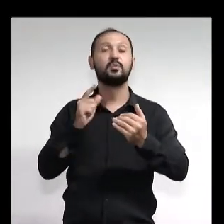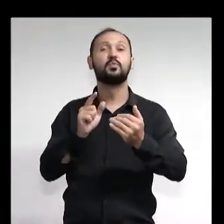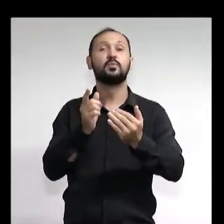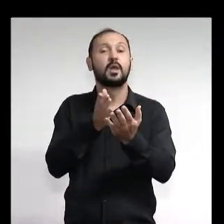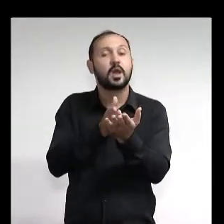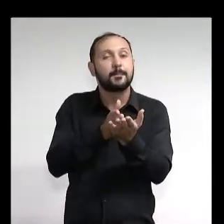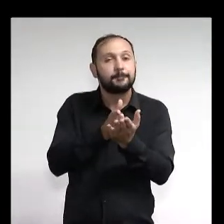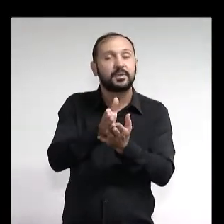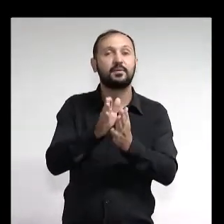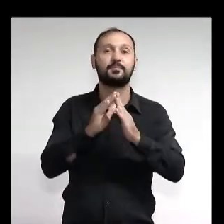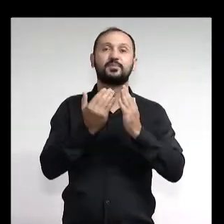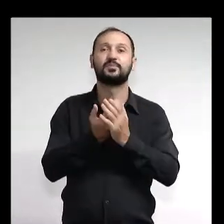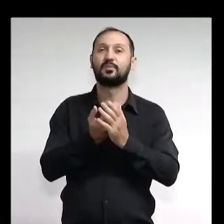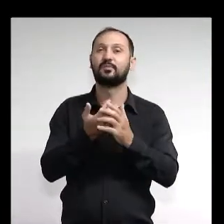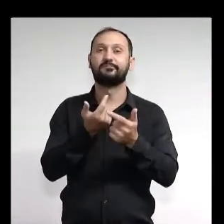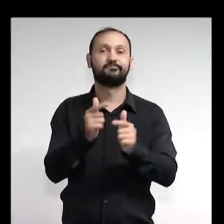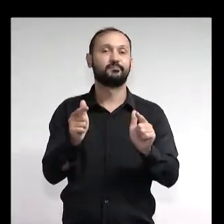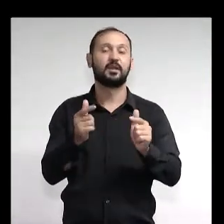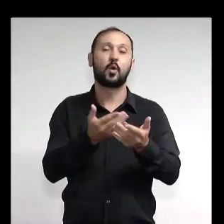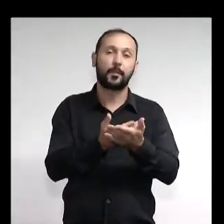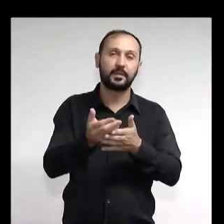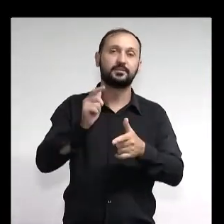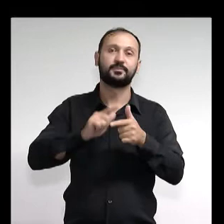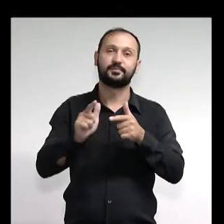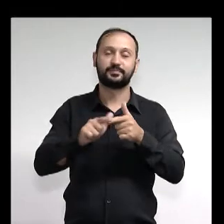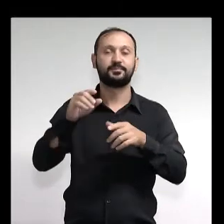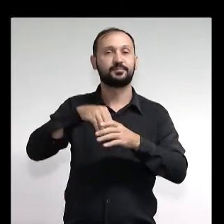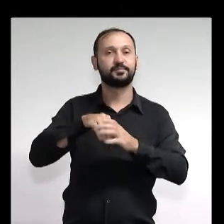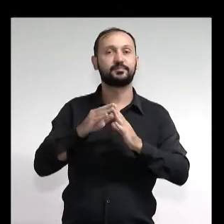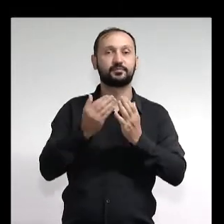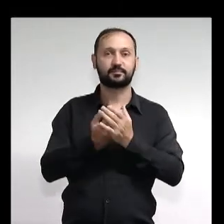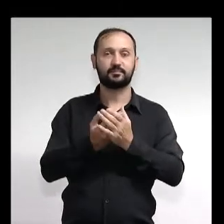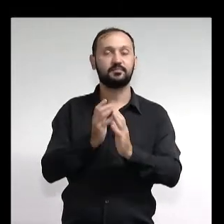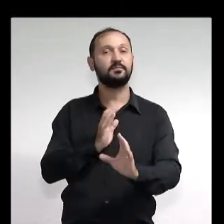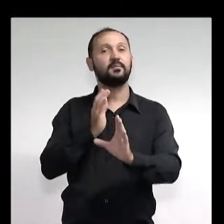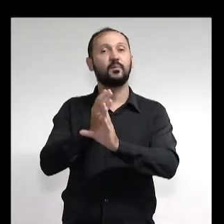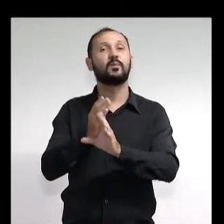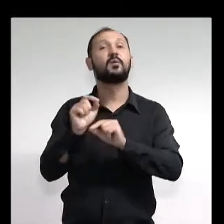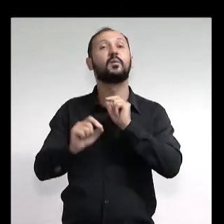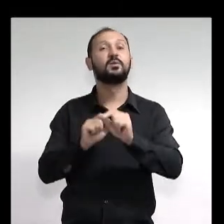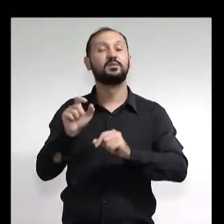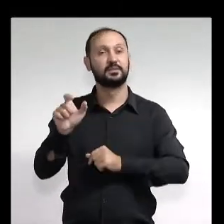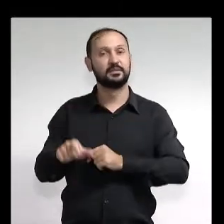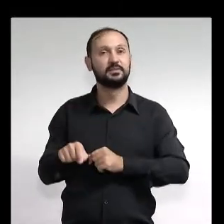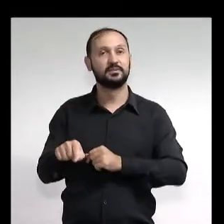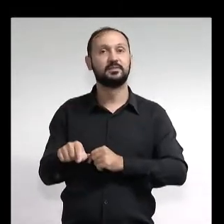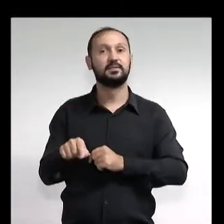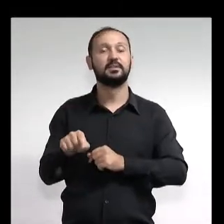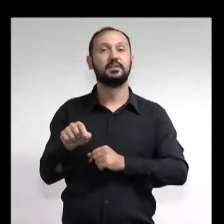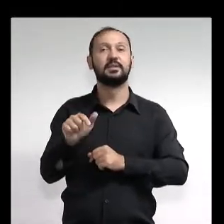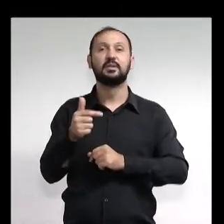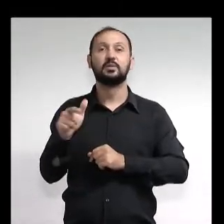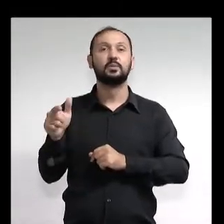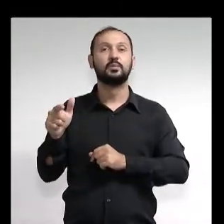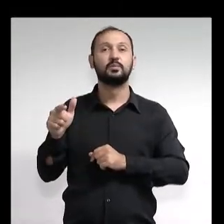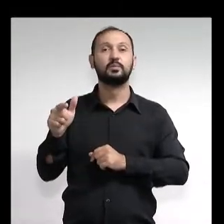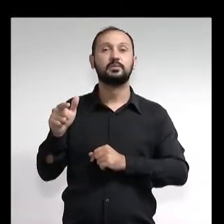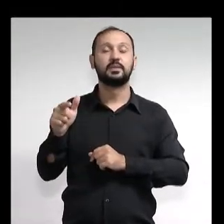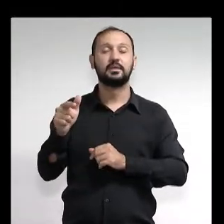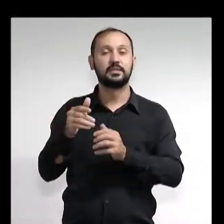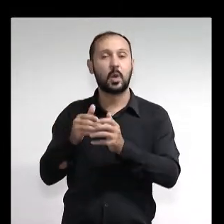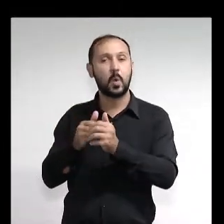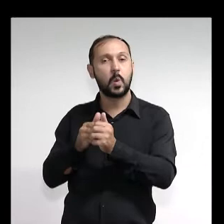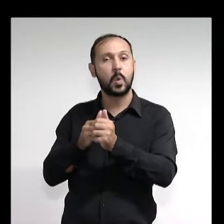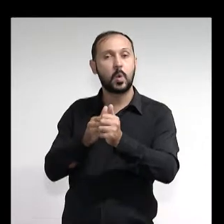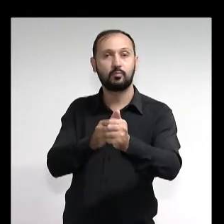alinhado à escola, e aí pode trazer problema para a escola. Tudo isso a gente encontra quando o estudante ele não tem